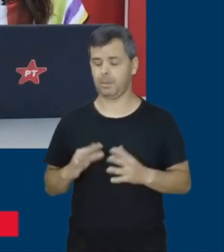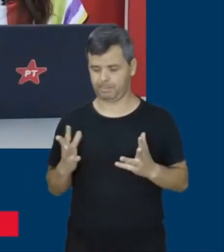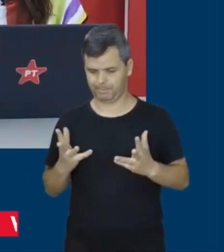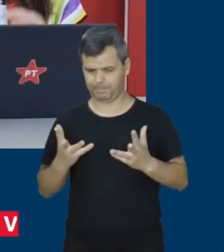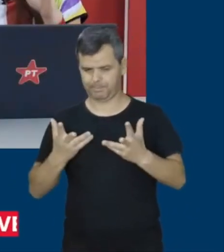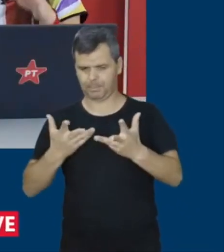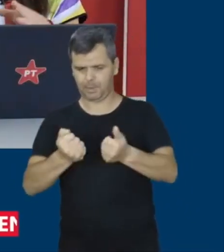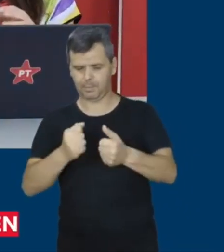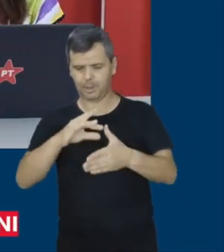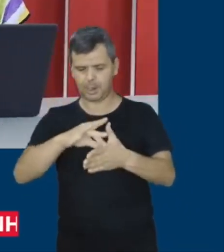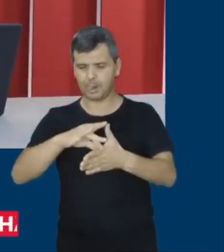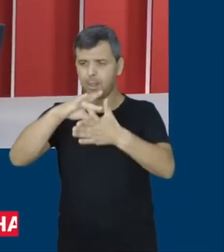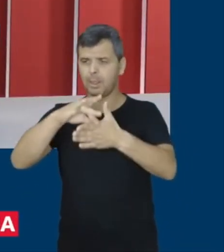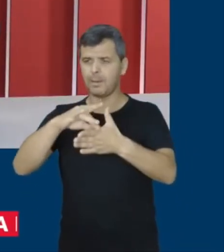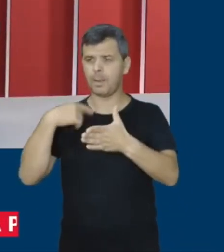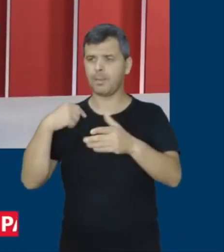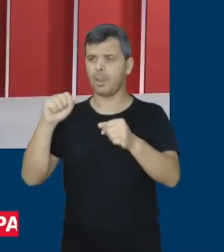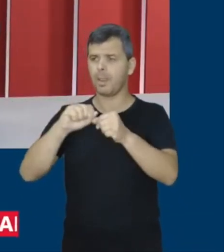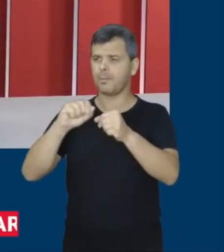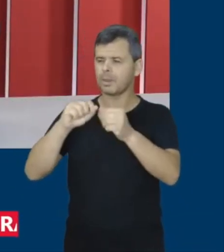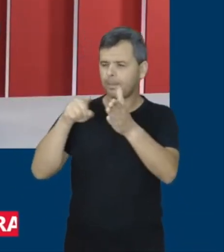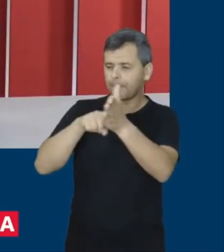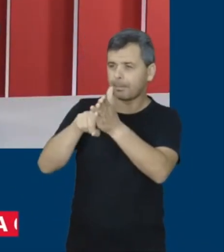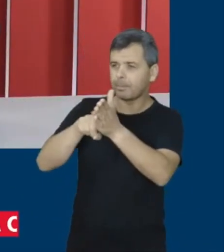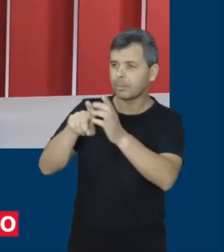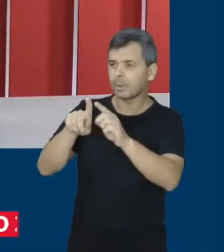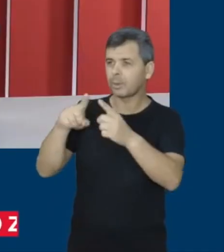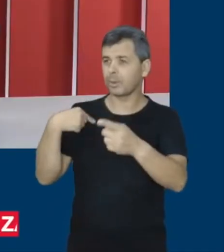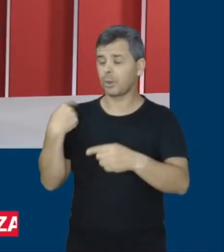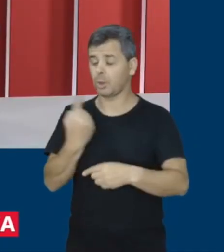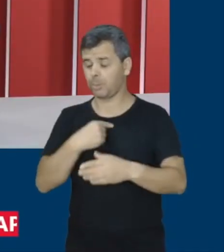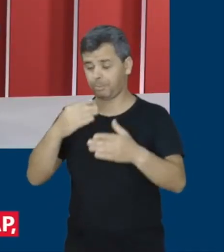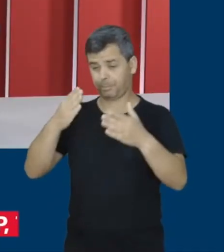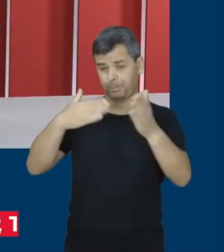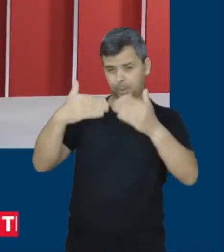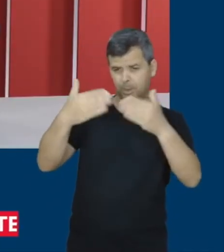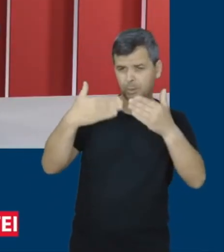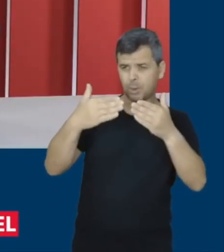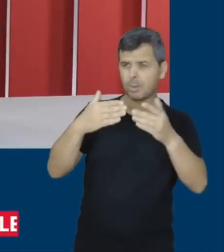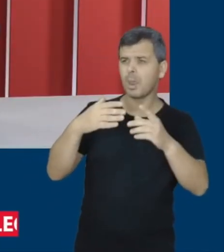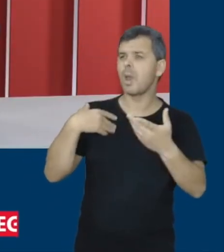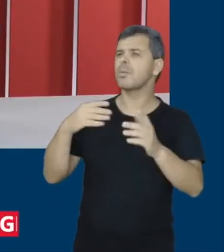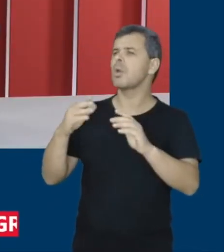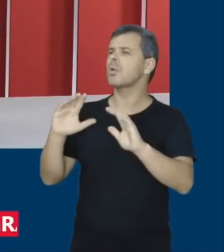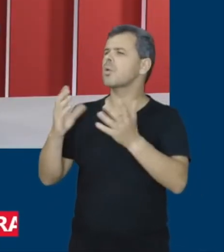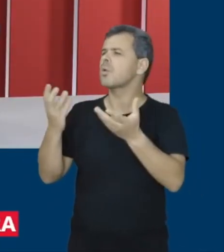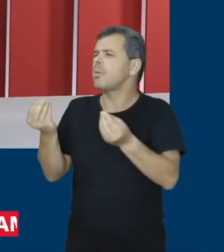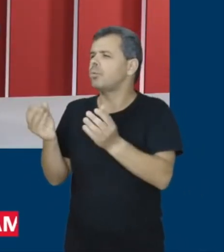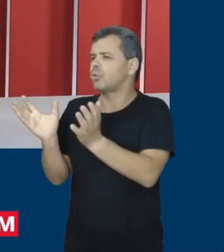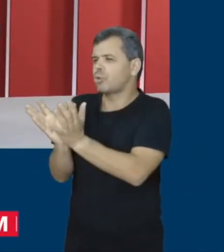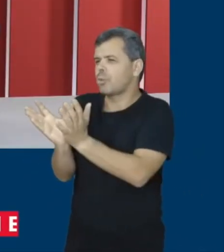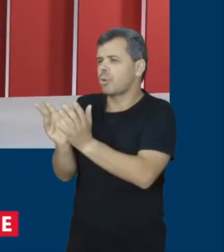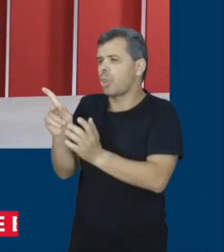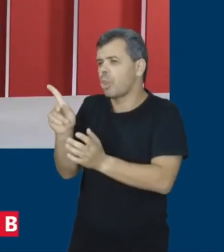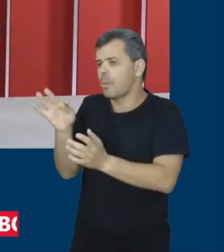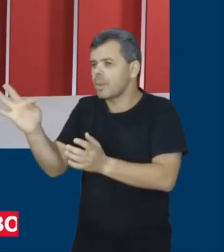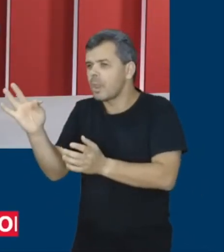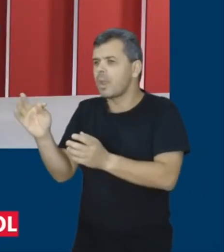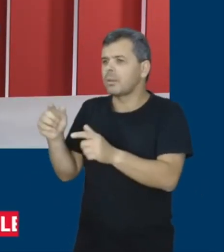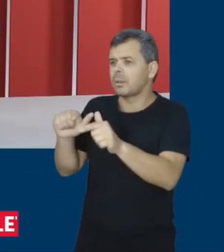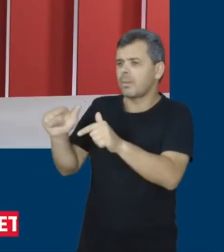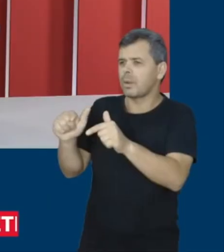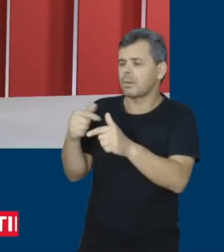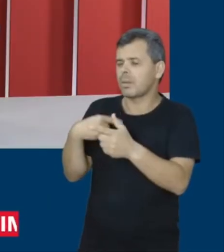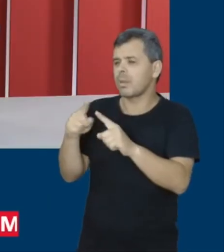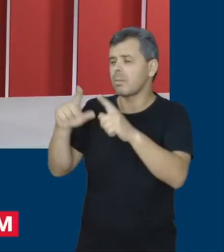Maravilha, líder. Eu ia até te pedir para fazer esse balanço mais uma vez, que a gente sempre conversa aqui sobre a atuação da bancada, mas já trouxe aqui para a gente que,